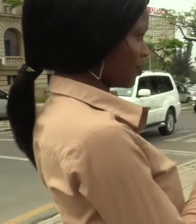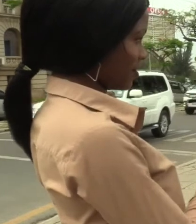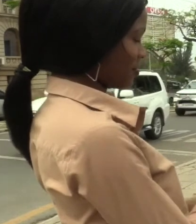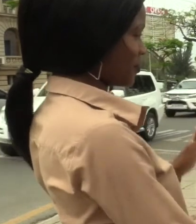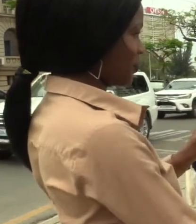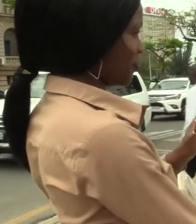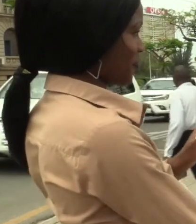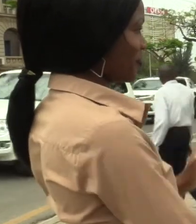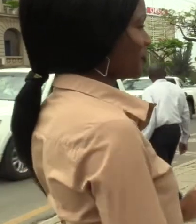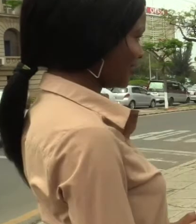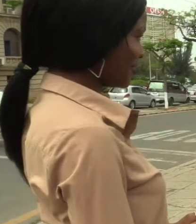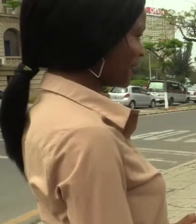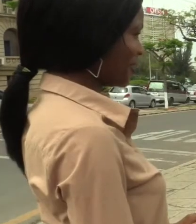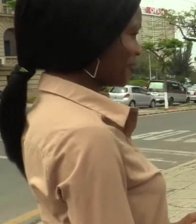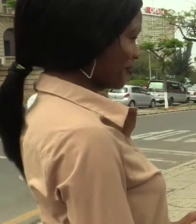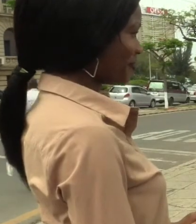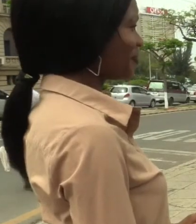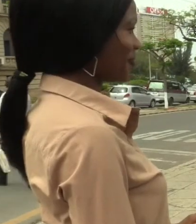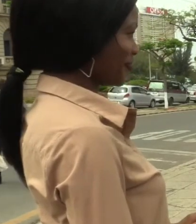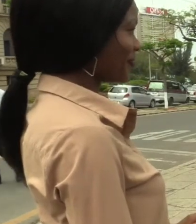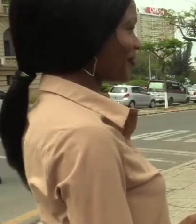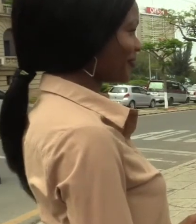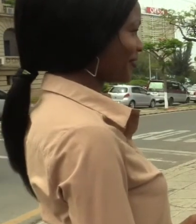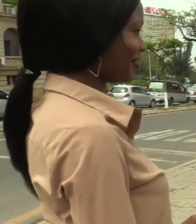pode dizer sozinho Não